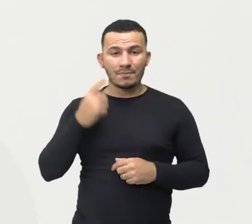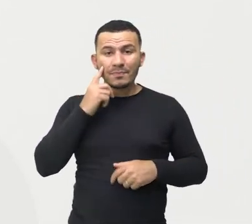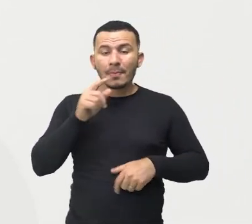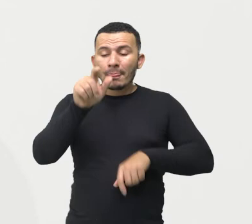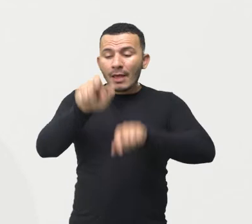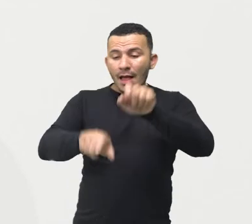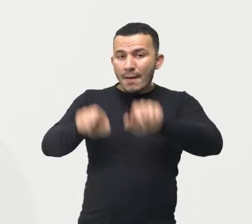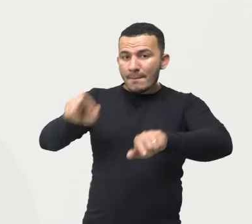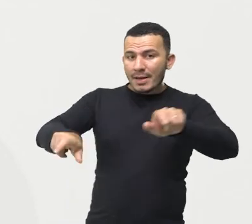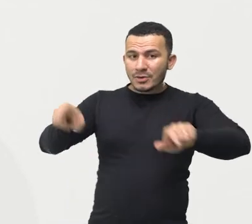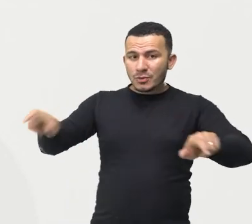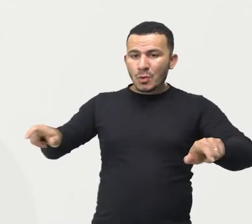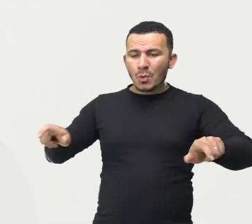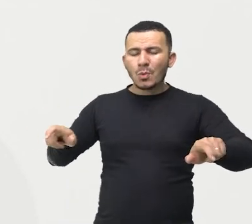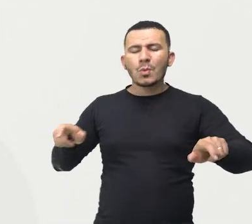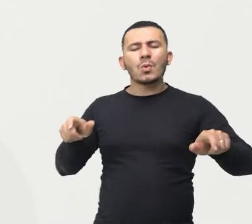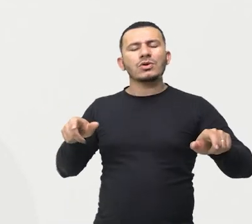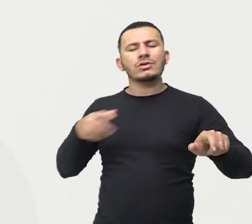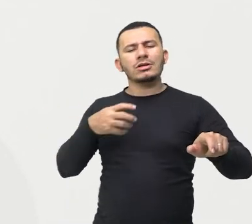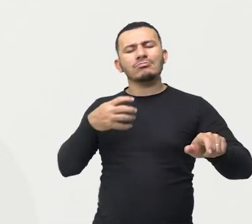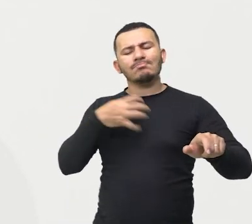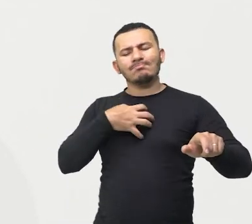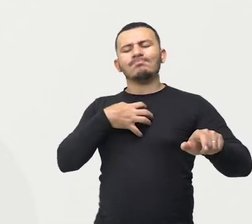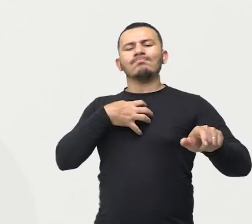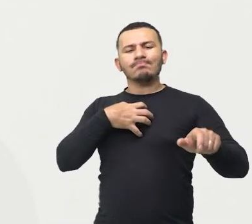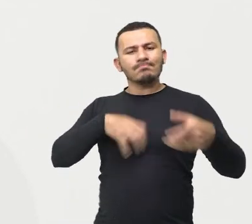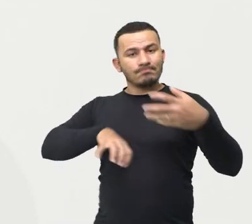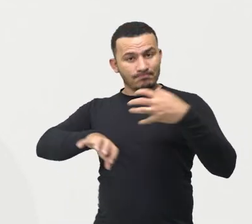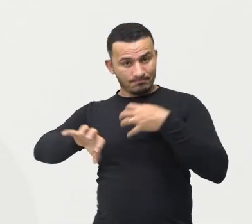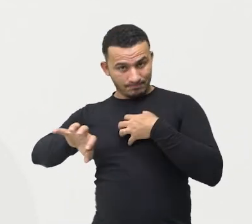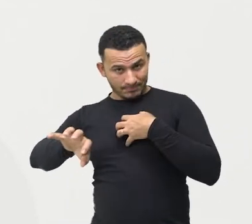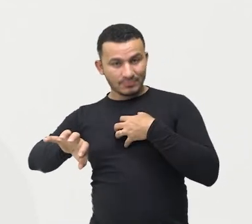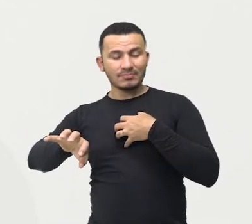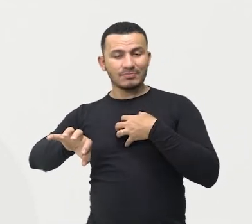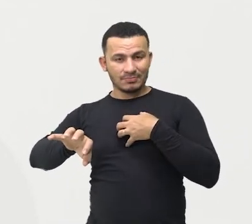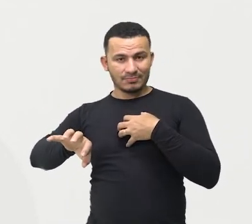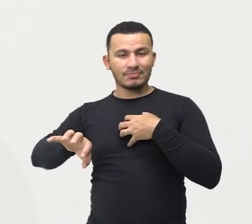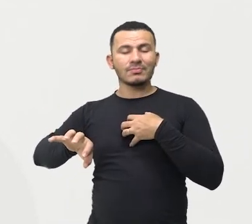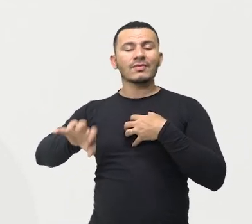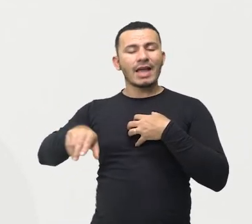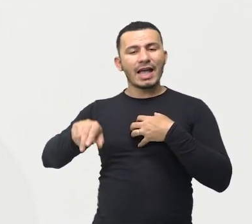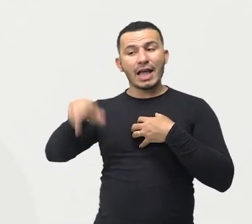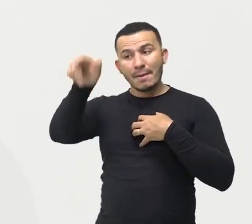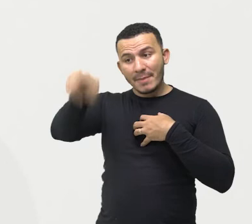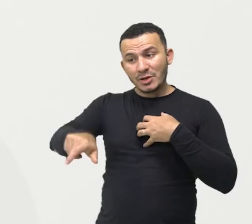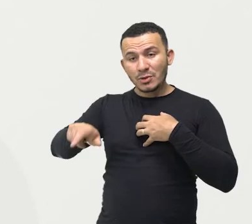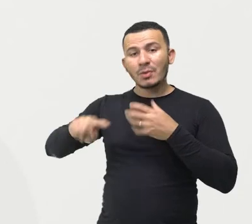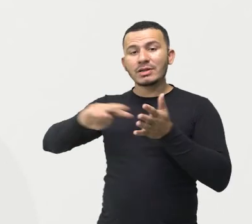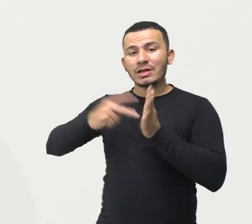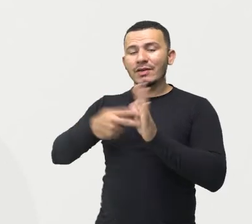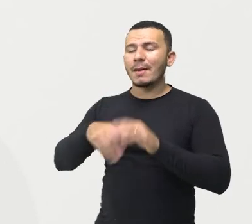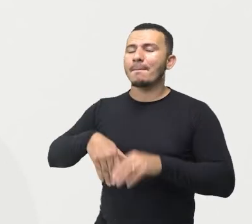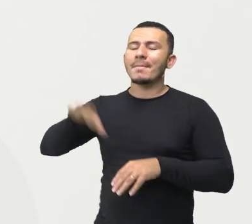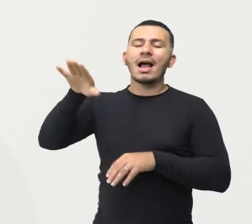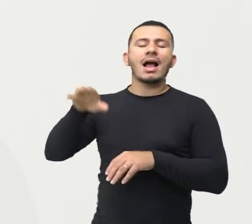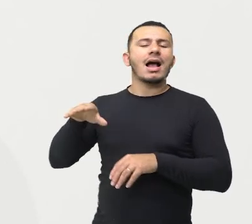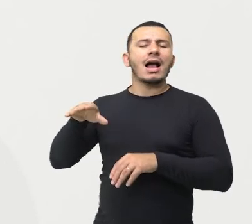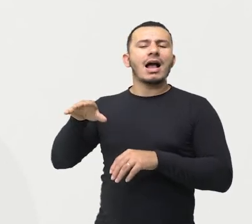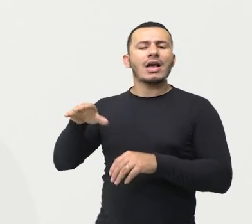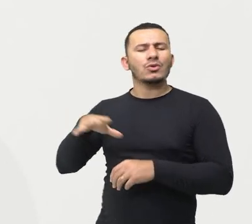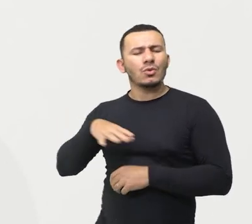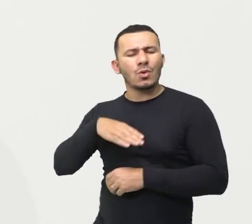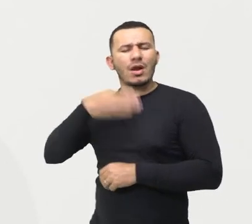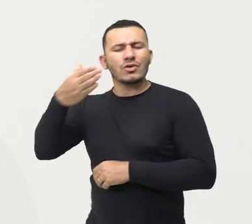que colocam o bem-estar dos outros à frente de si mesmo são as pessoas mais heróicas